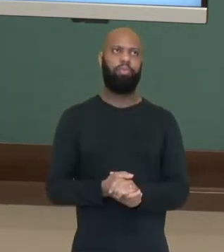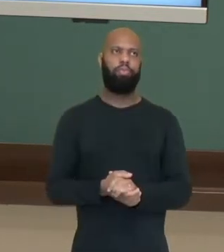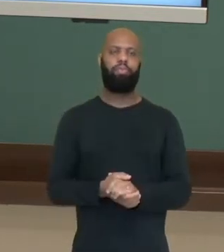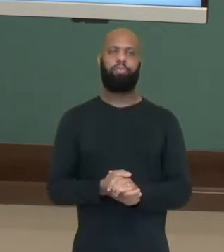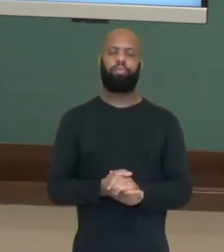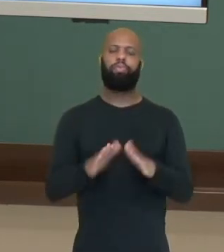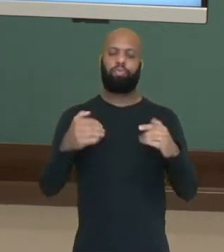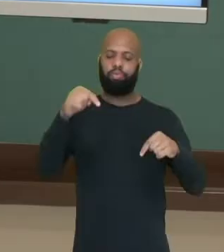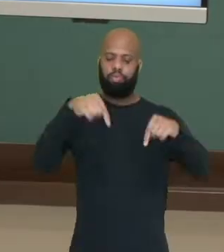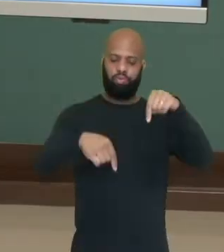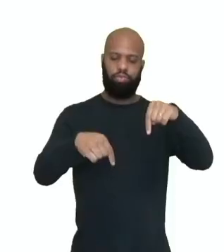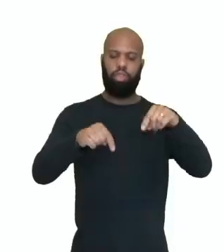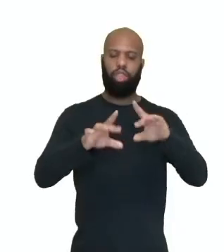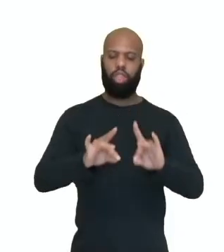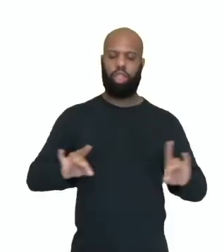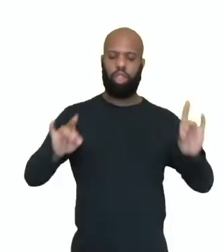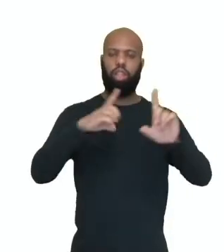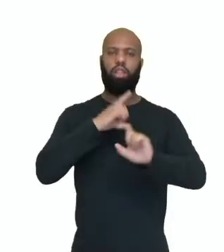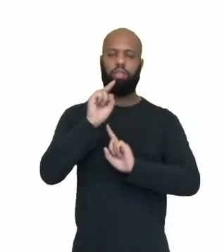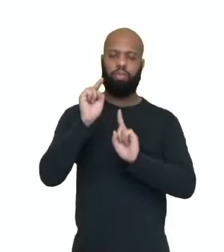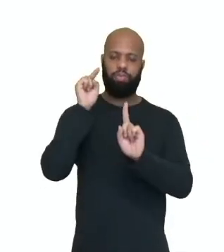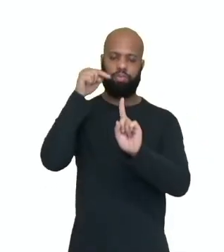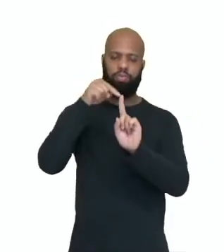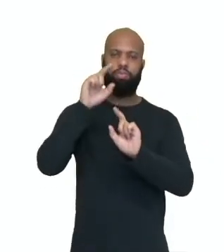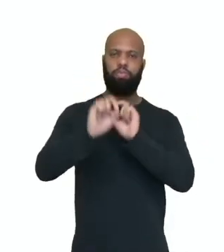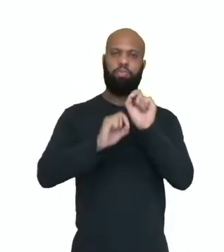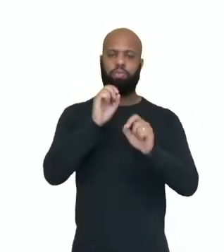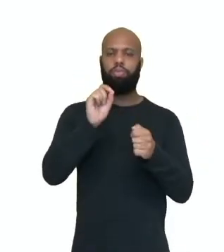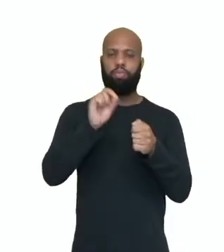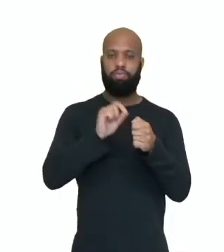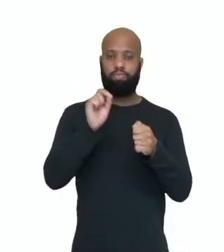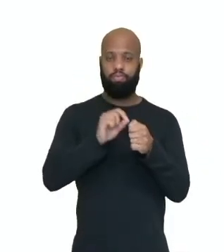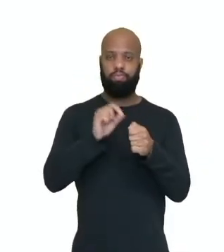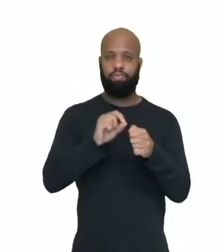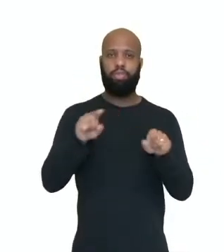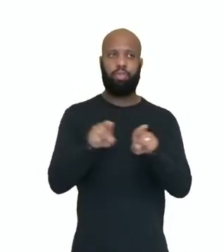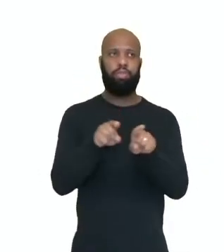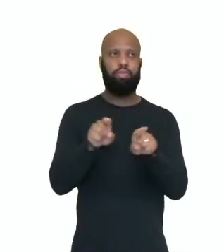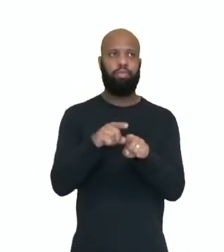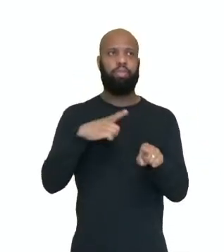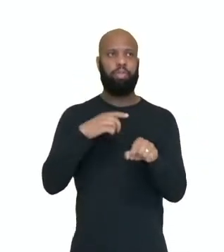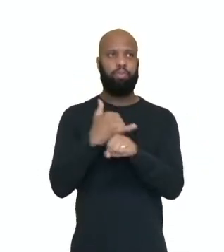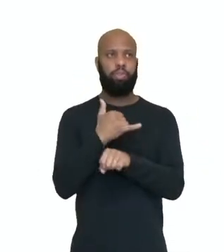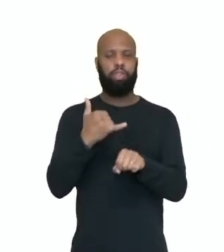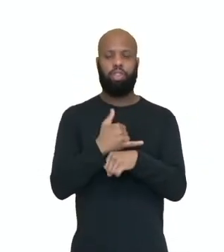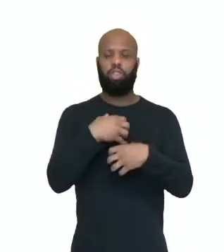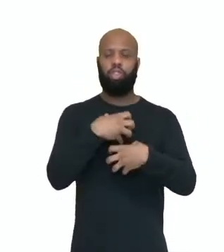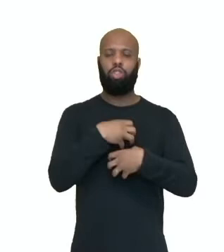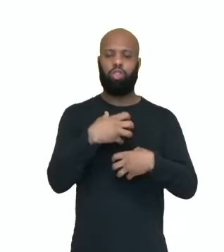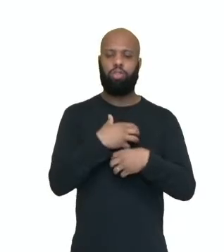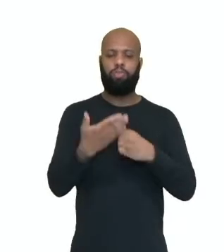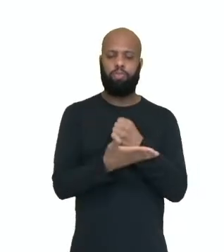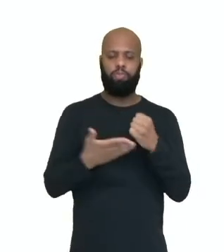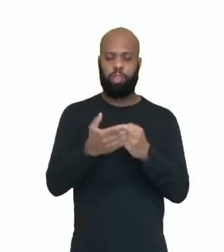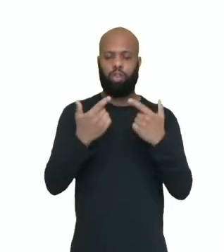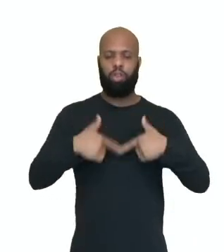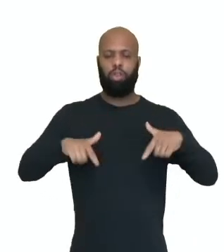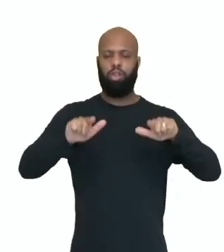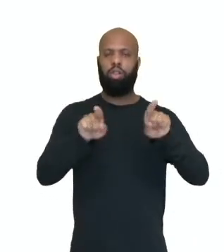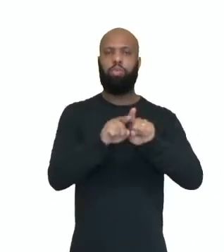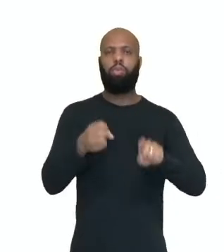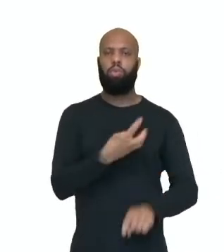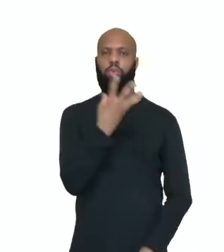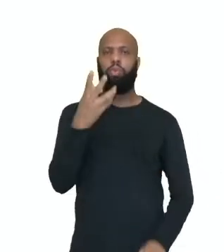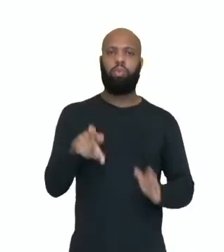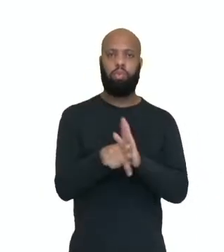A eletrólise tem como objetivo a produção de elementos ou metais de seu estado fundamental ou neutro. E o número de